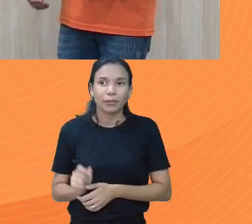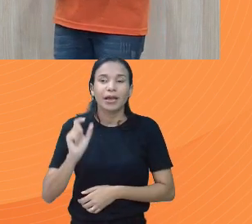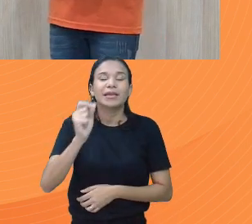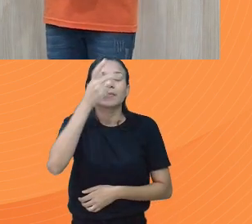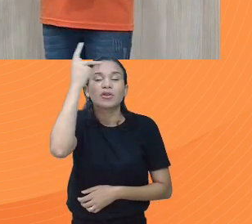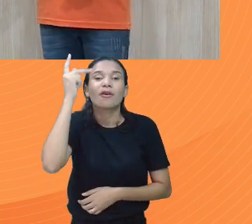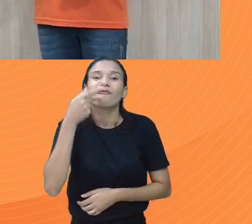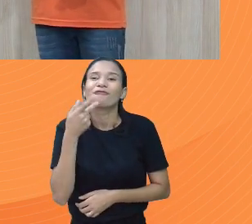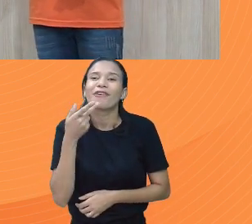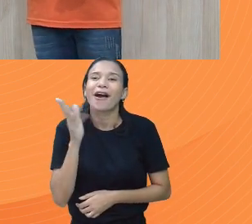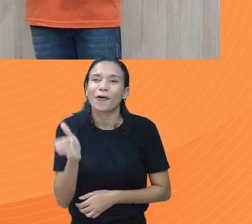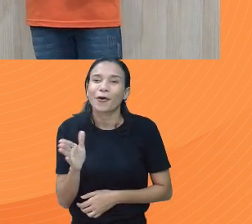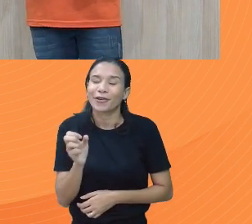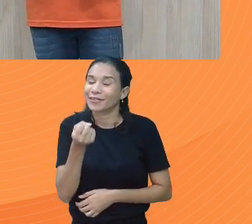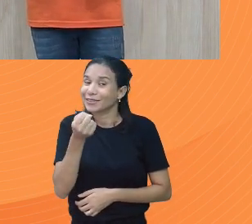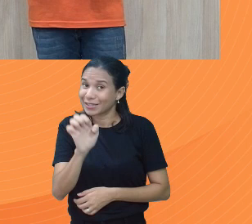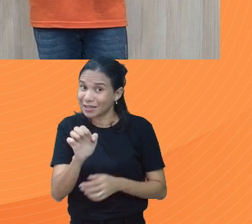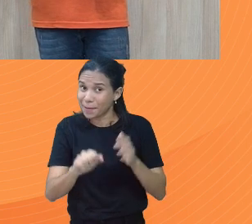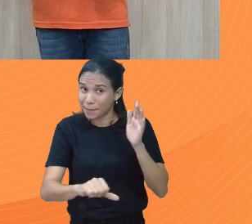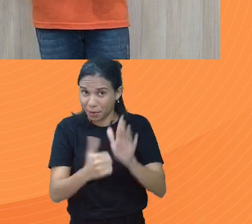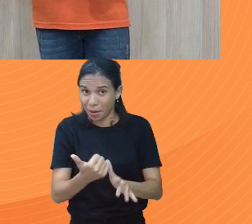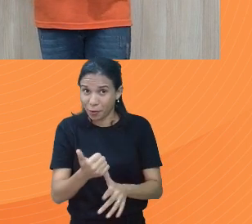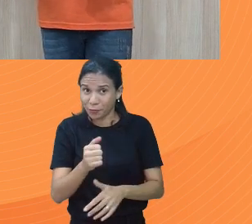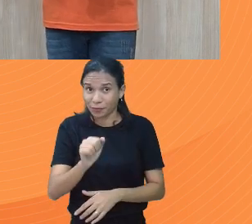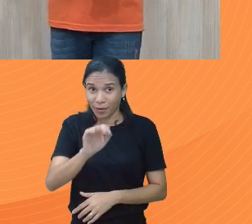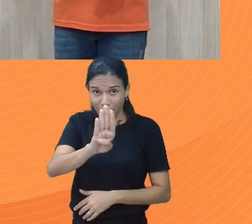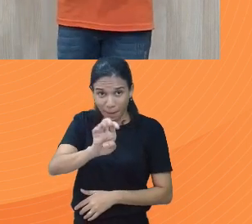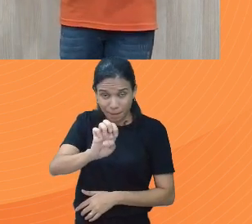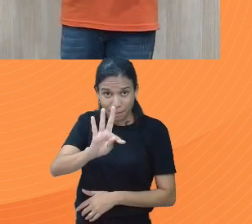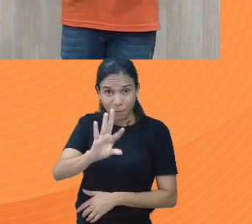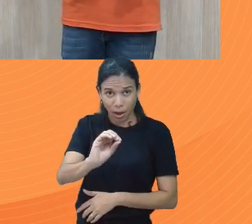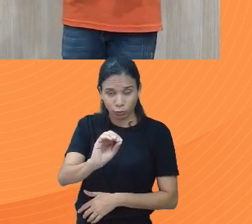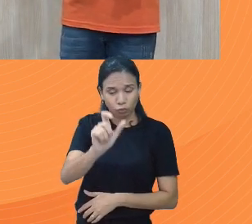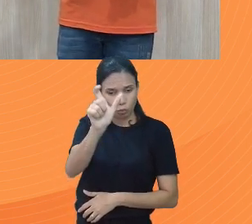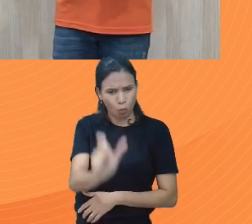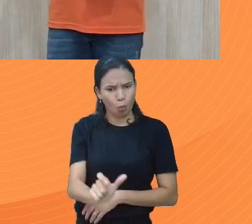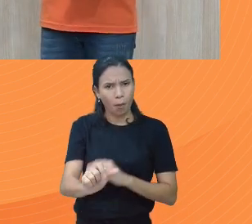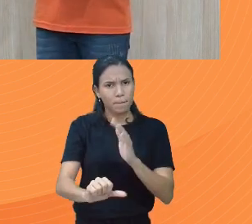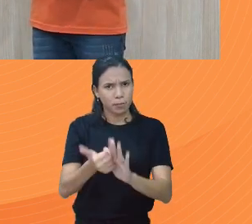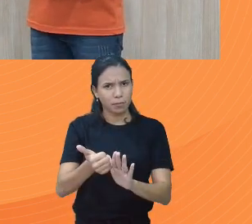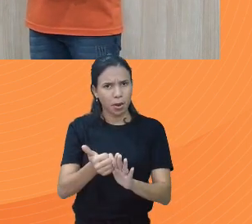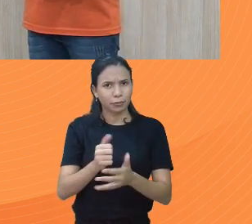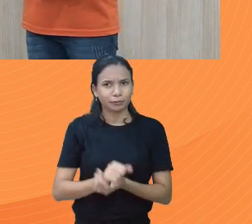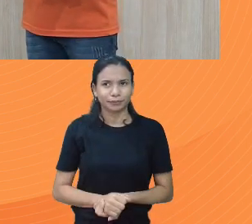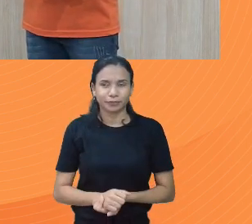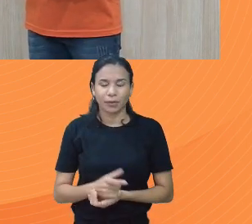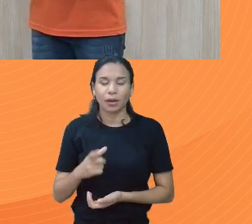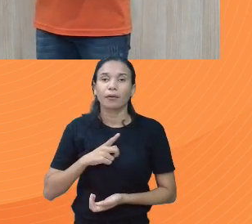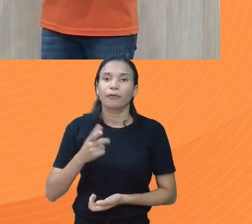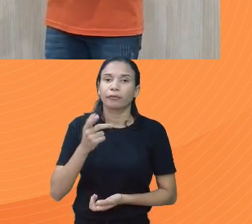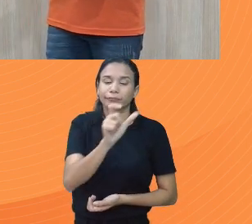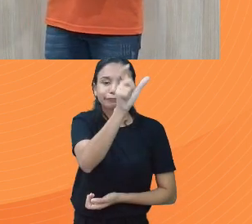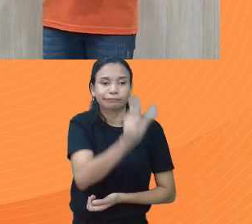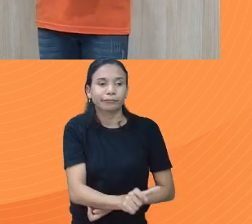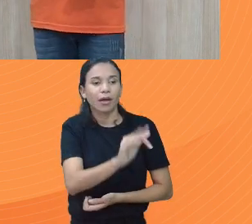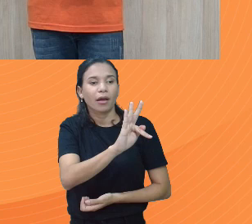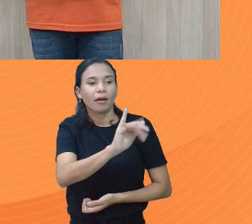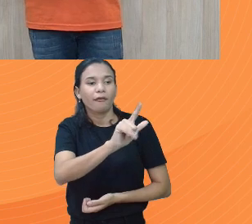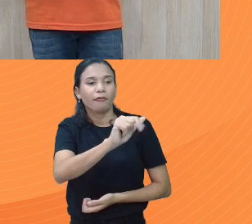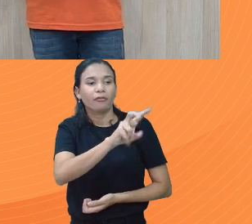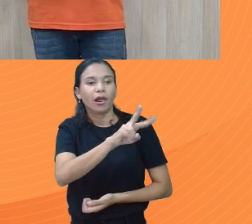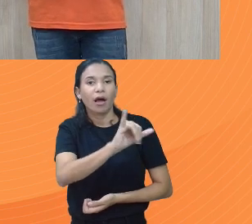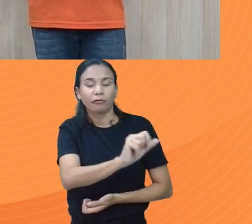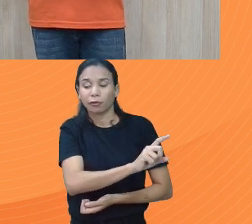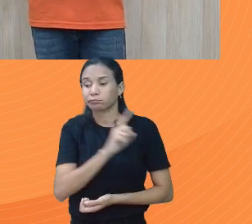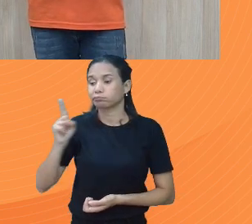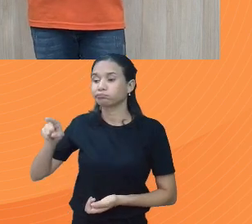agora? Opa, se primeiramente foi Beto e até o primeiro falou em Flávia e Guilherme, esse terceiro